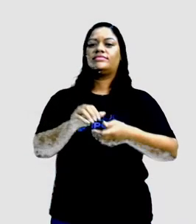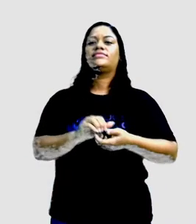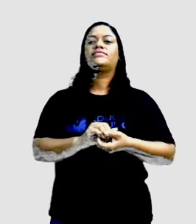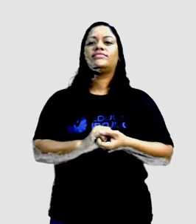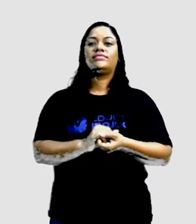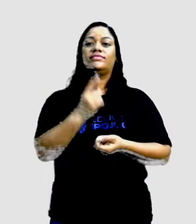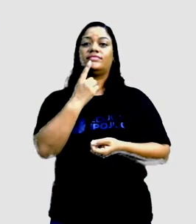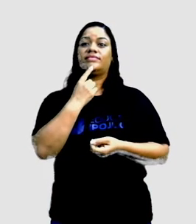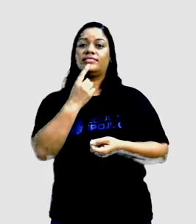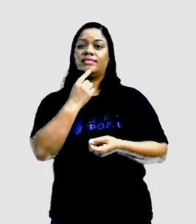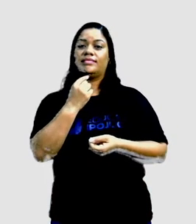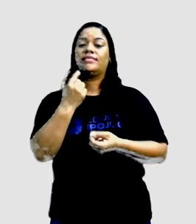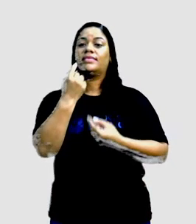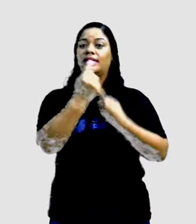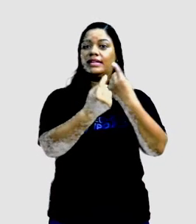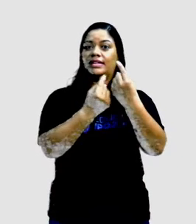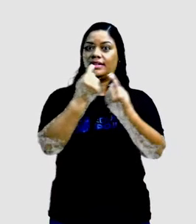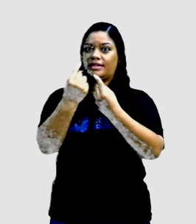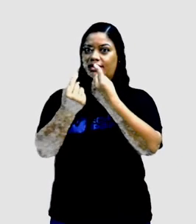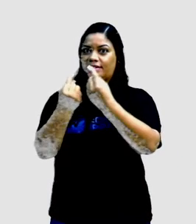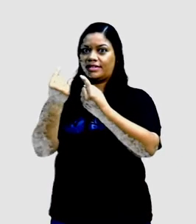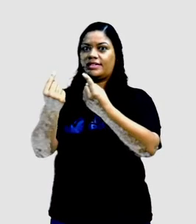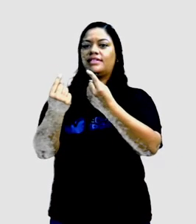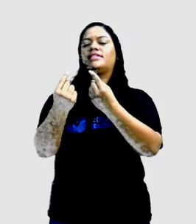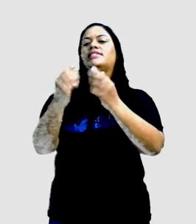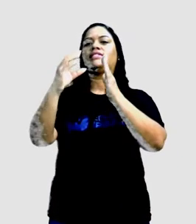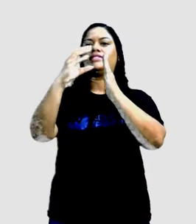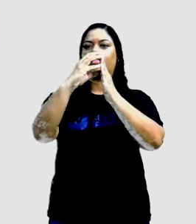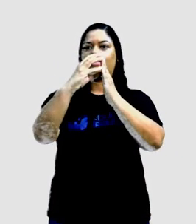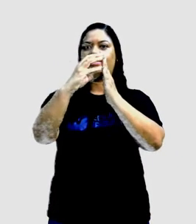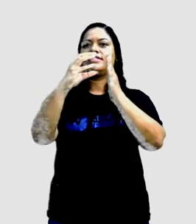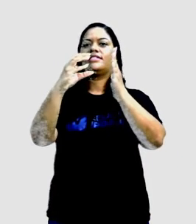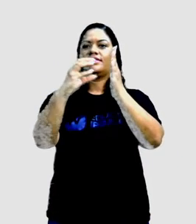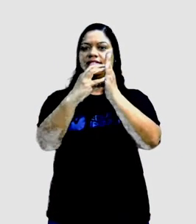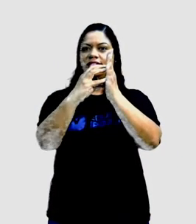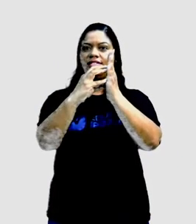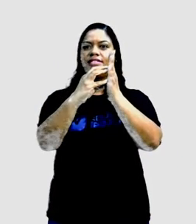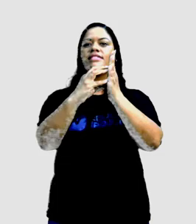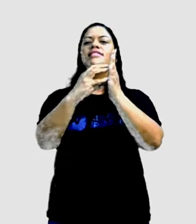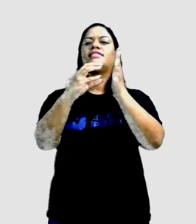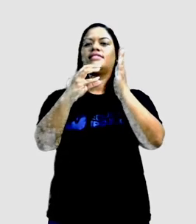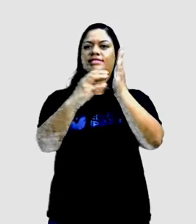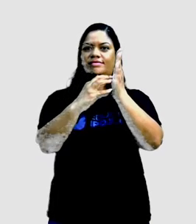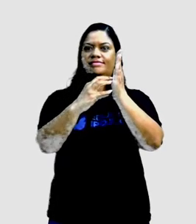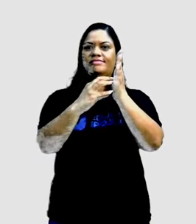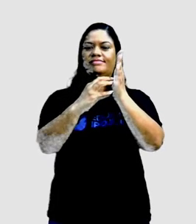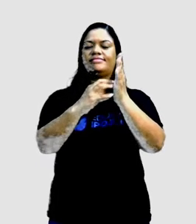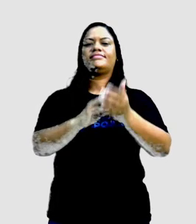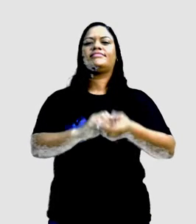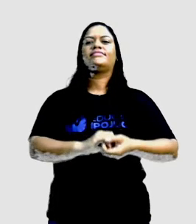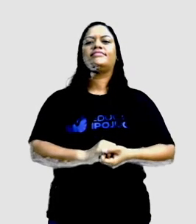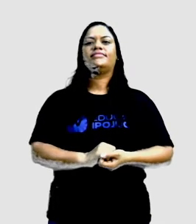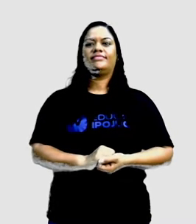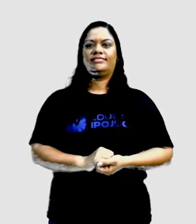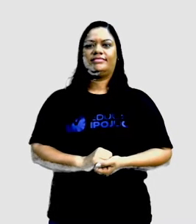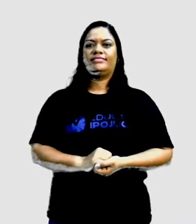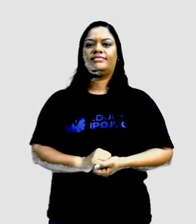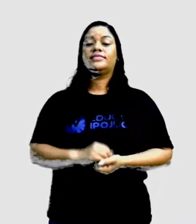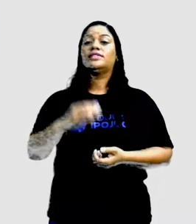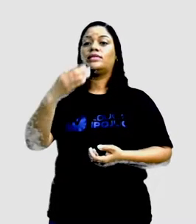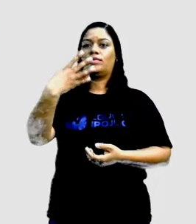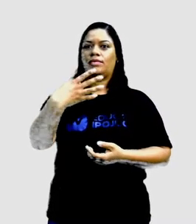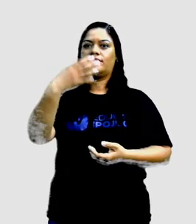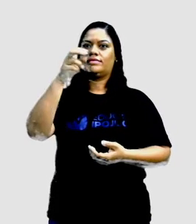destacados, em cada estrofe, ó, primeira estrofe, segunda estrofe, terceira estrofe, quarta e